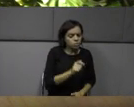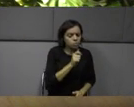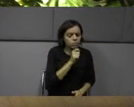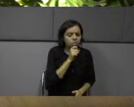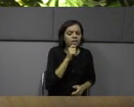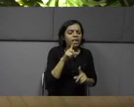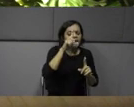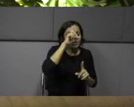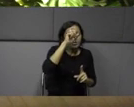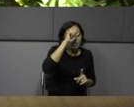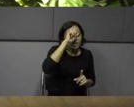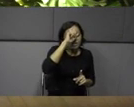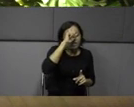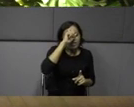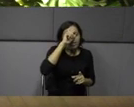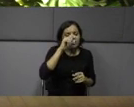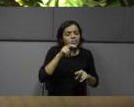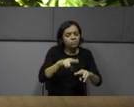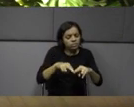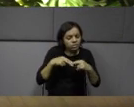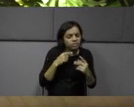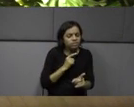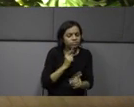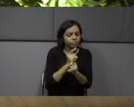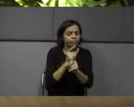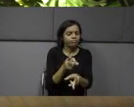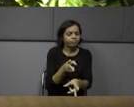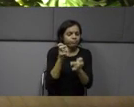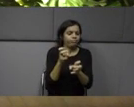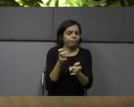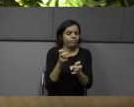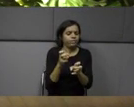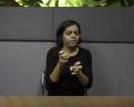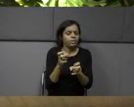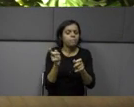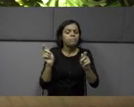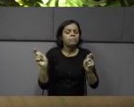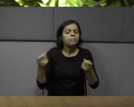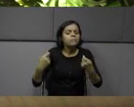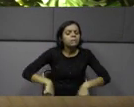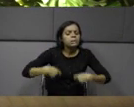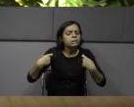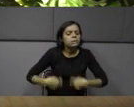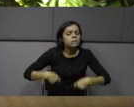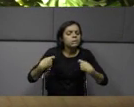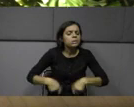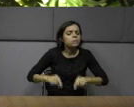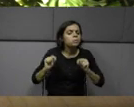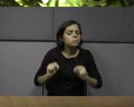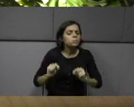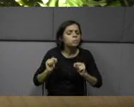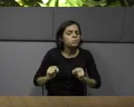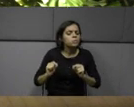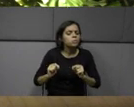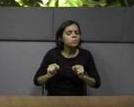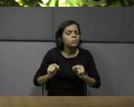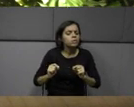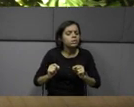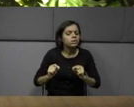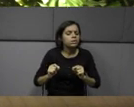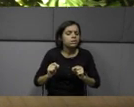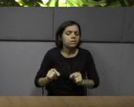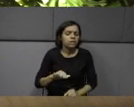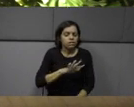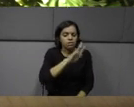percebe também consegue entender melhor a real demanda e numa demanda nem aí falando da áfrica subsariana